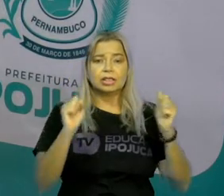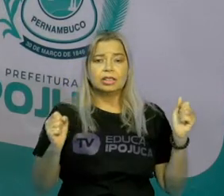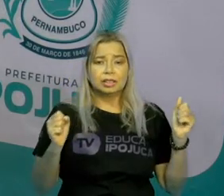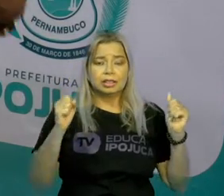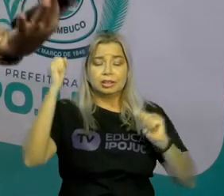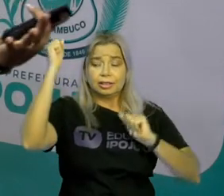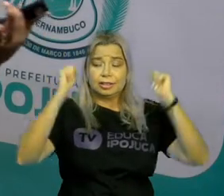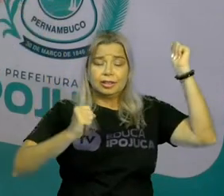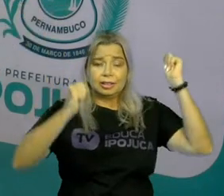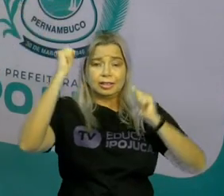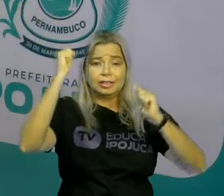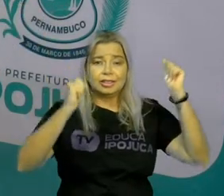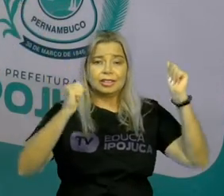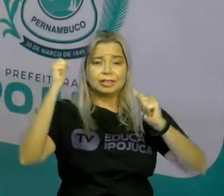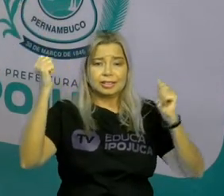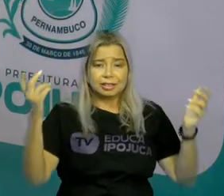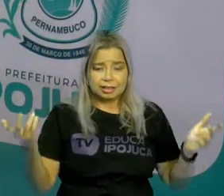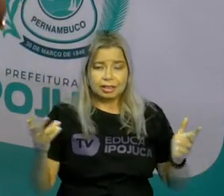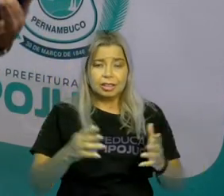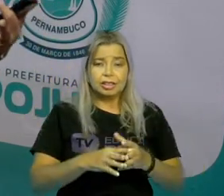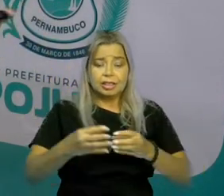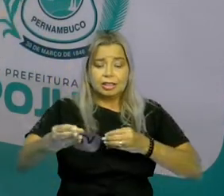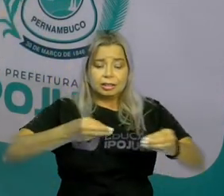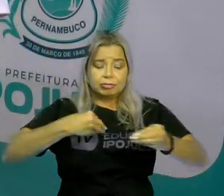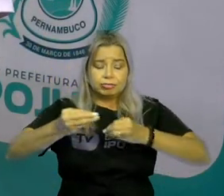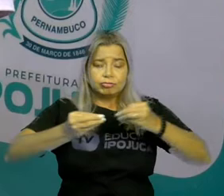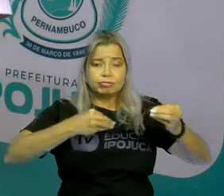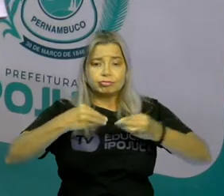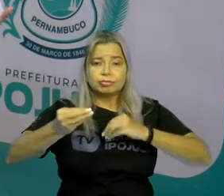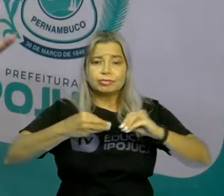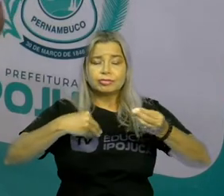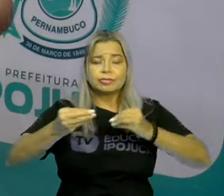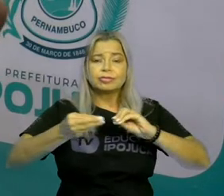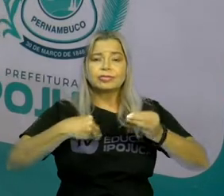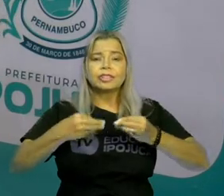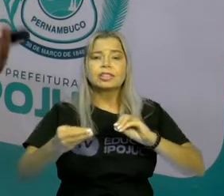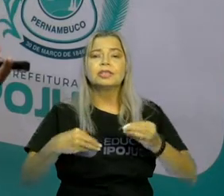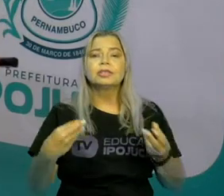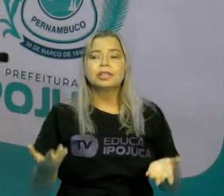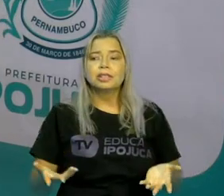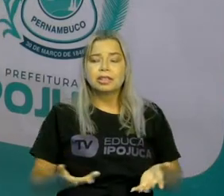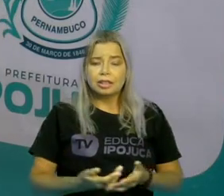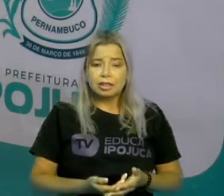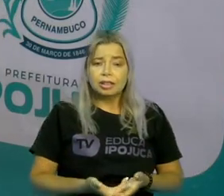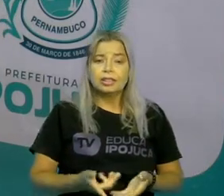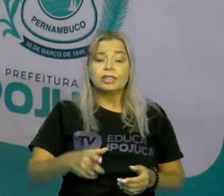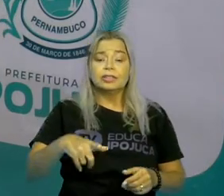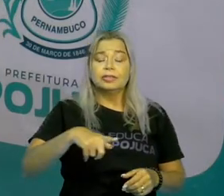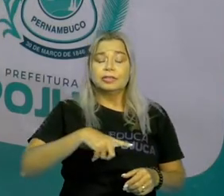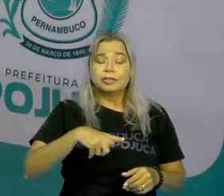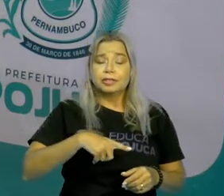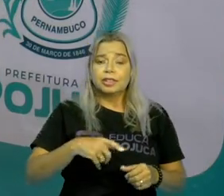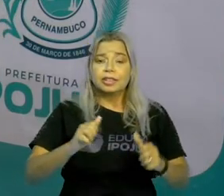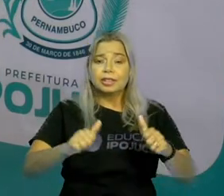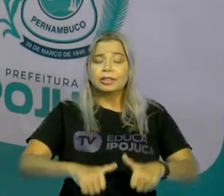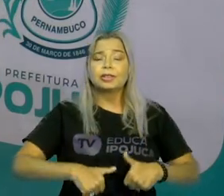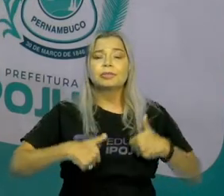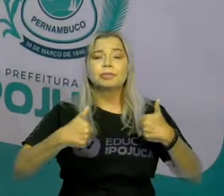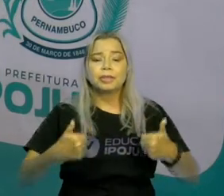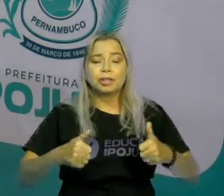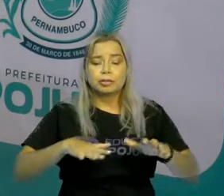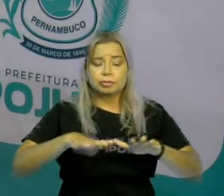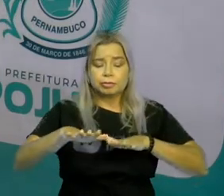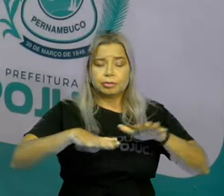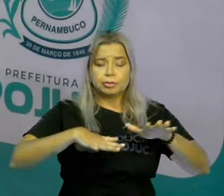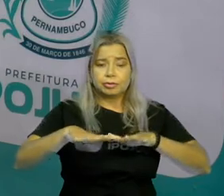ele se estique, né? Ele tem essa plasticidade, nosso corpo ele começa a ter um melhor equilíbrio, um melhor movimento. Então,